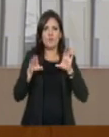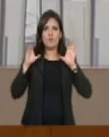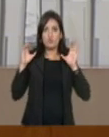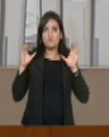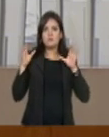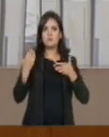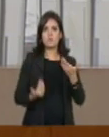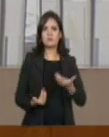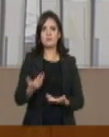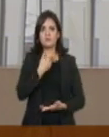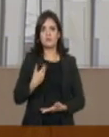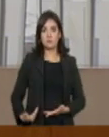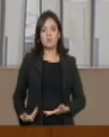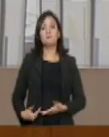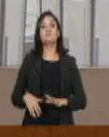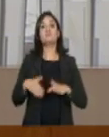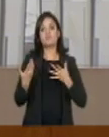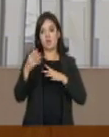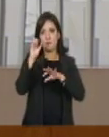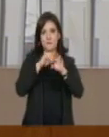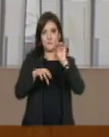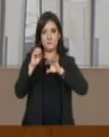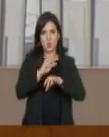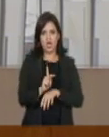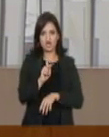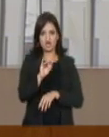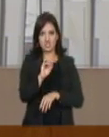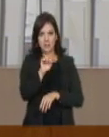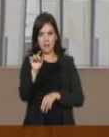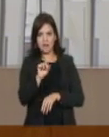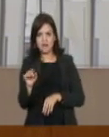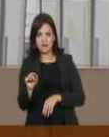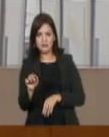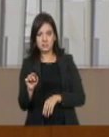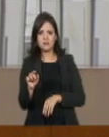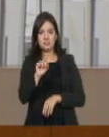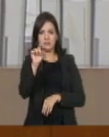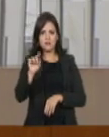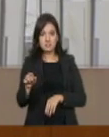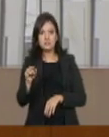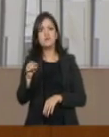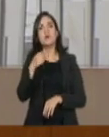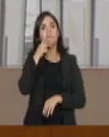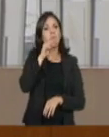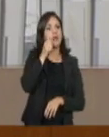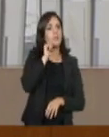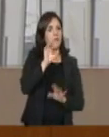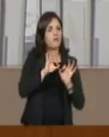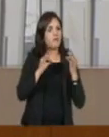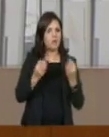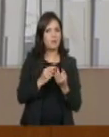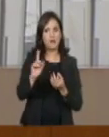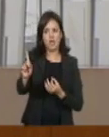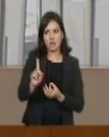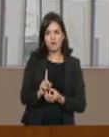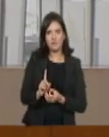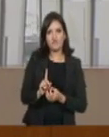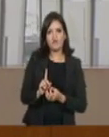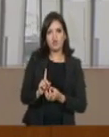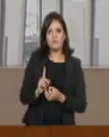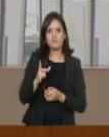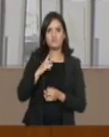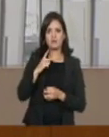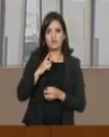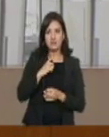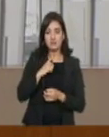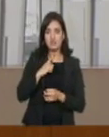no caso da Boate Kiss, inclusive, os pais que me estiveram comigo trouxeram uma denúncia, um dossiê em que o Ministério Público